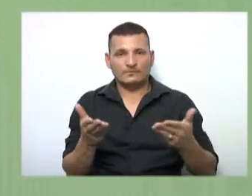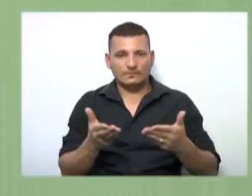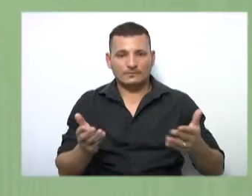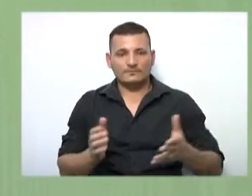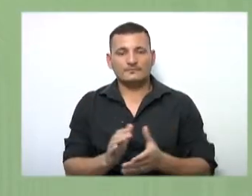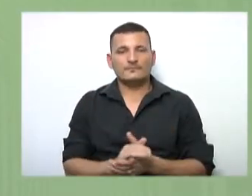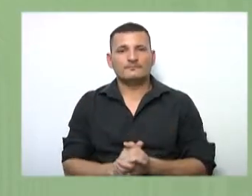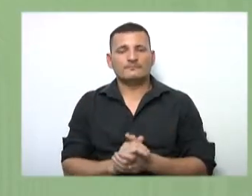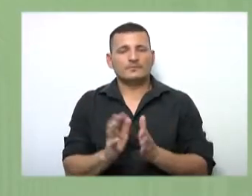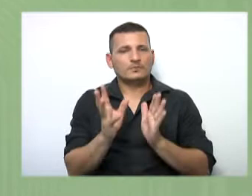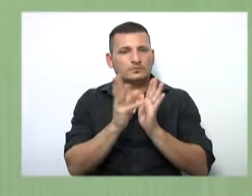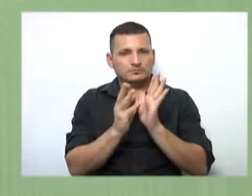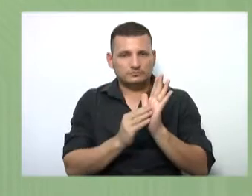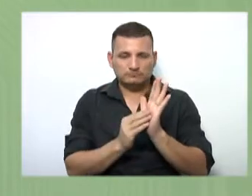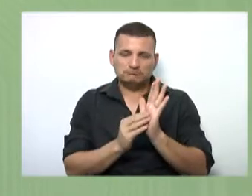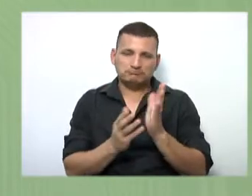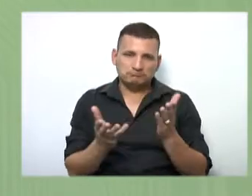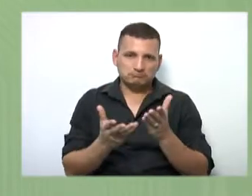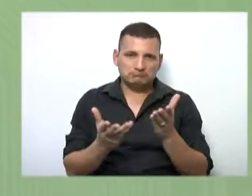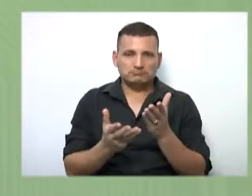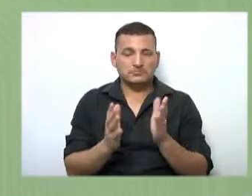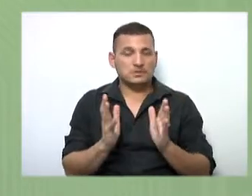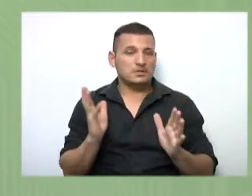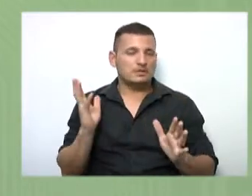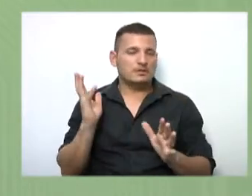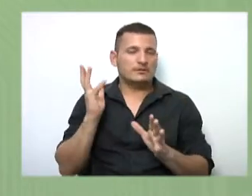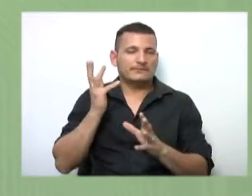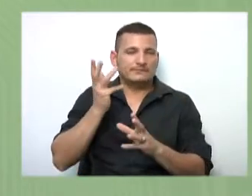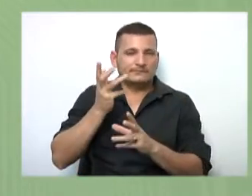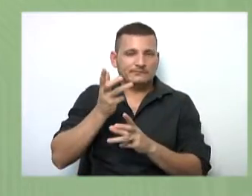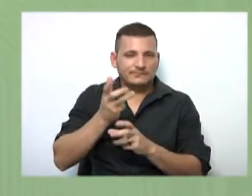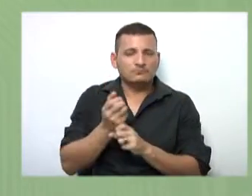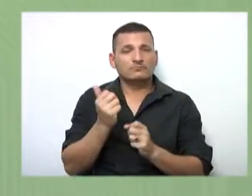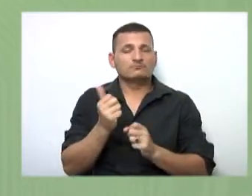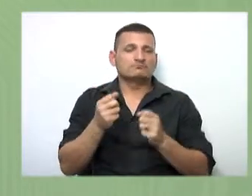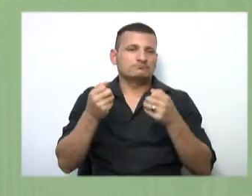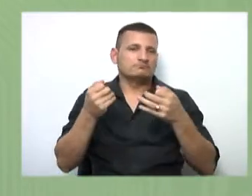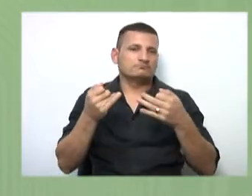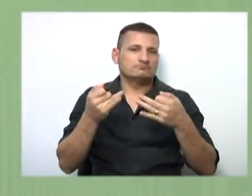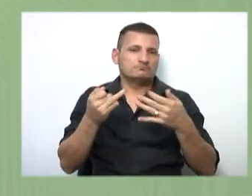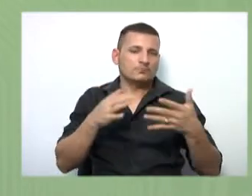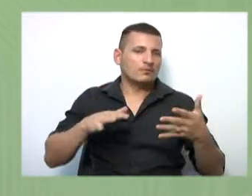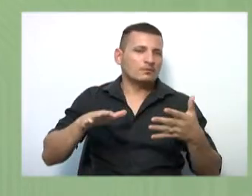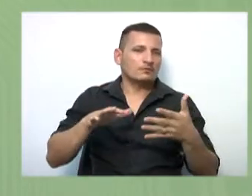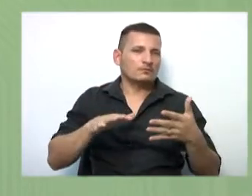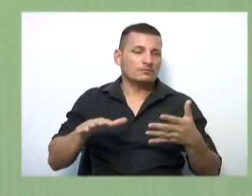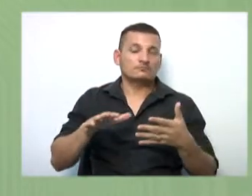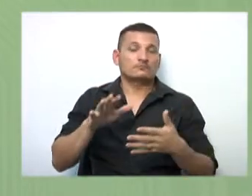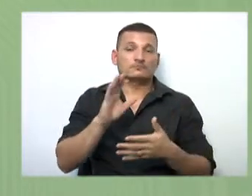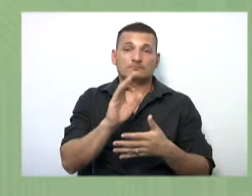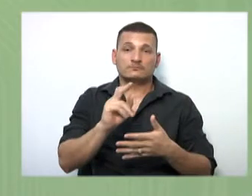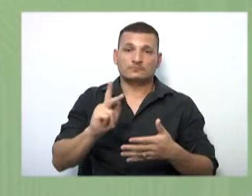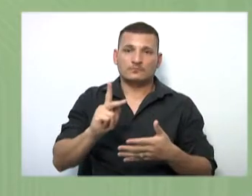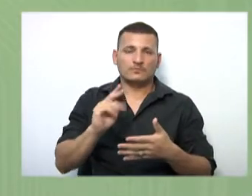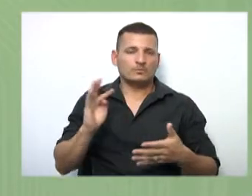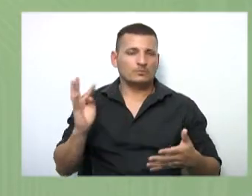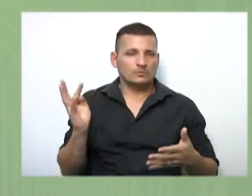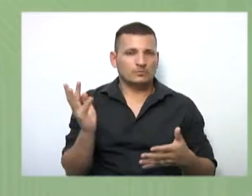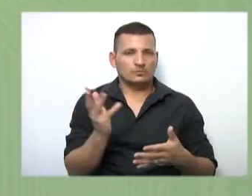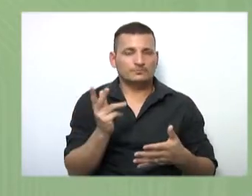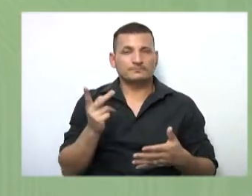Conteúdo dessa aula, como é uma revisão geral, falaremos de todos os ramos do cooperativismo brasileiro, suas características,